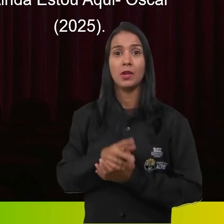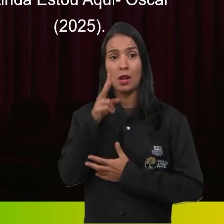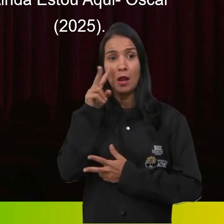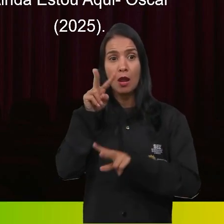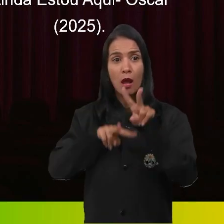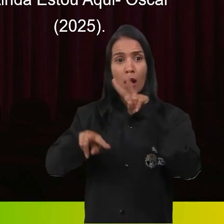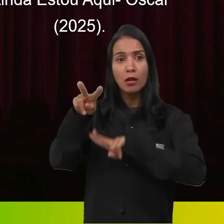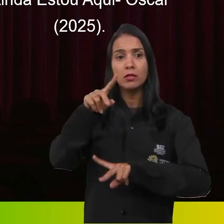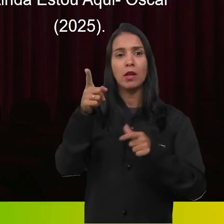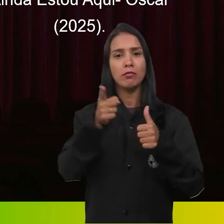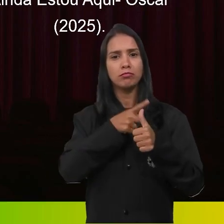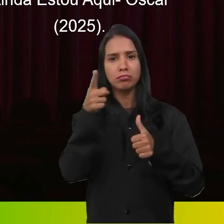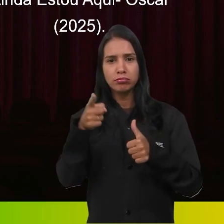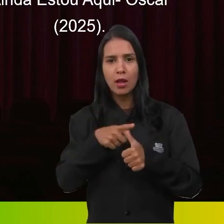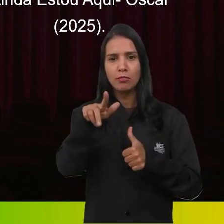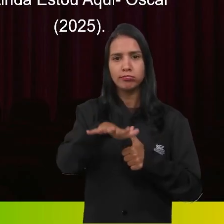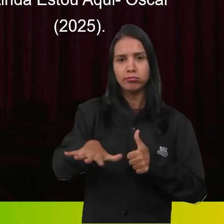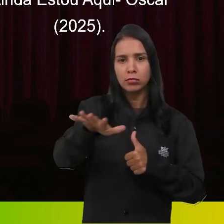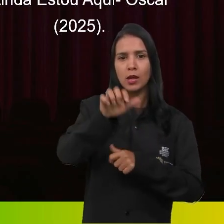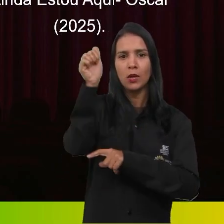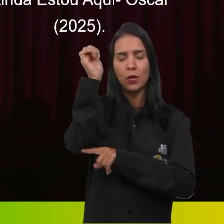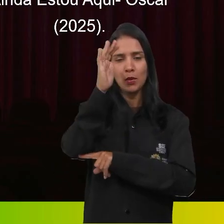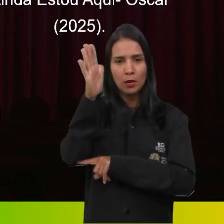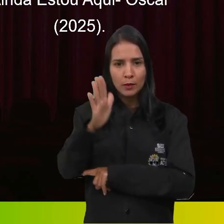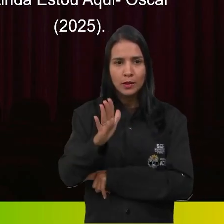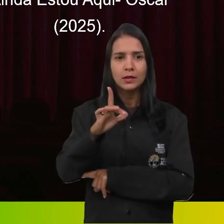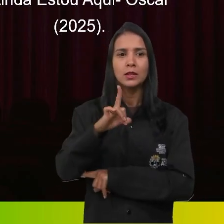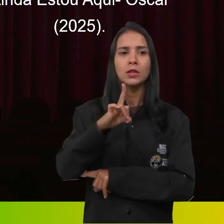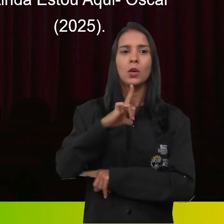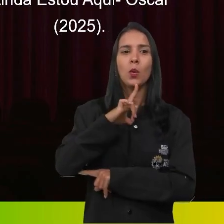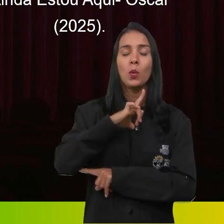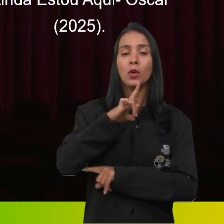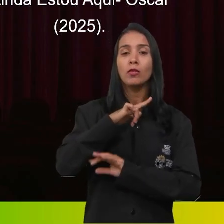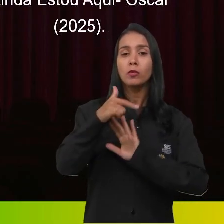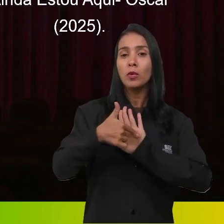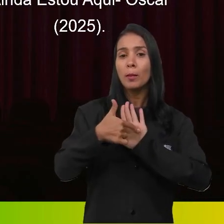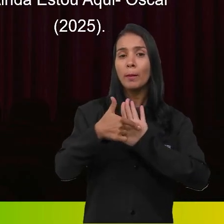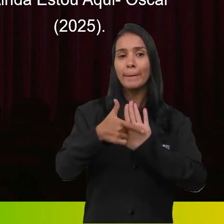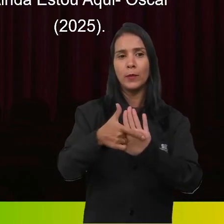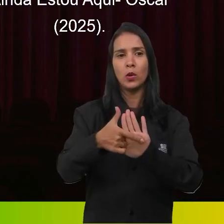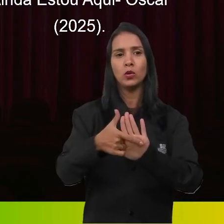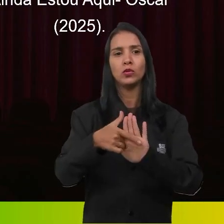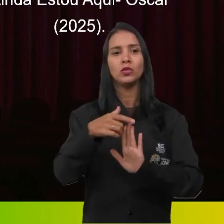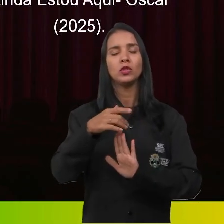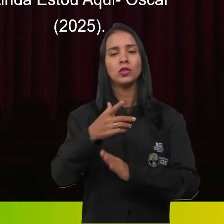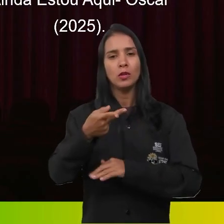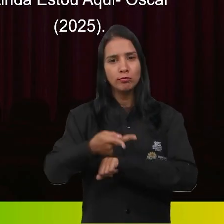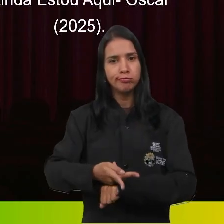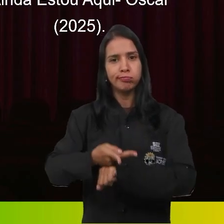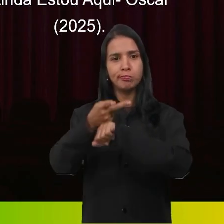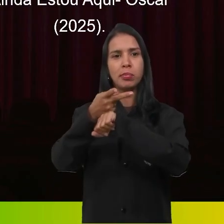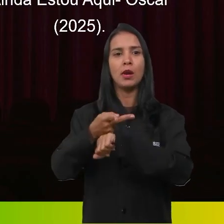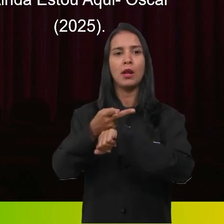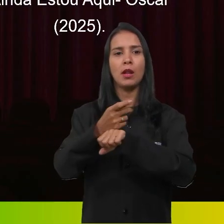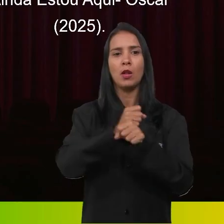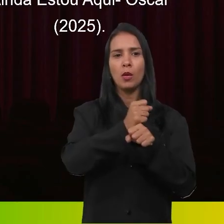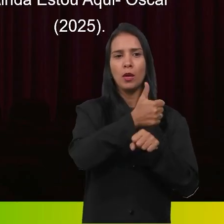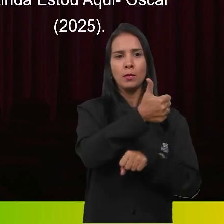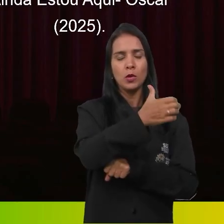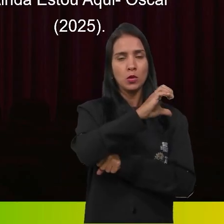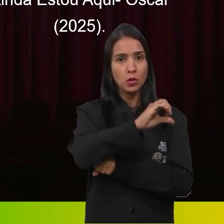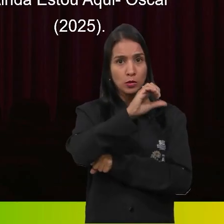do Brasil, que foi indicado ao Oscar em 1998. Cidade de Deus, que também é